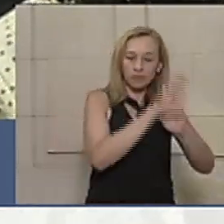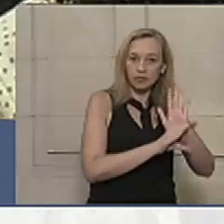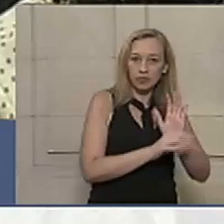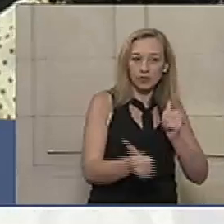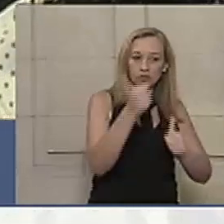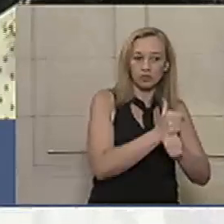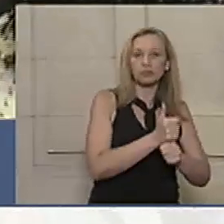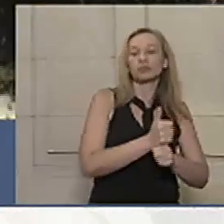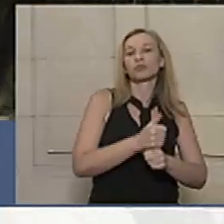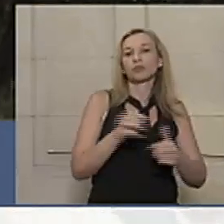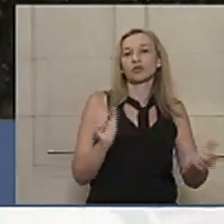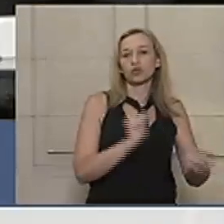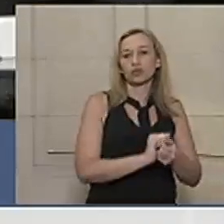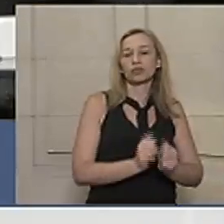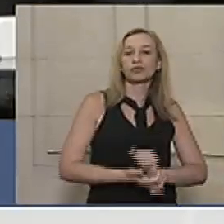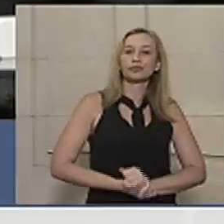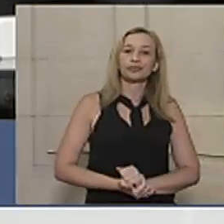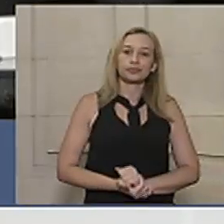substitutivo.